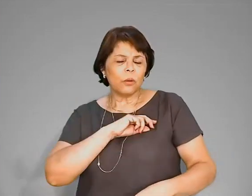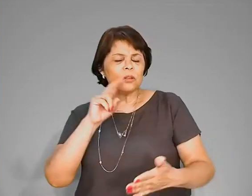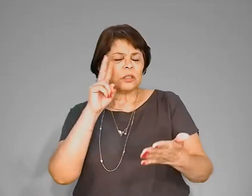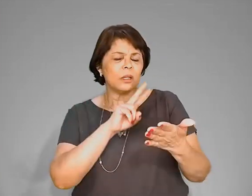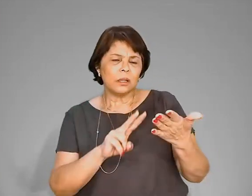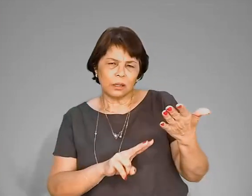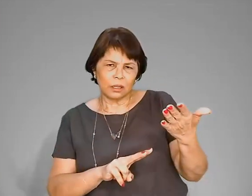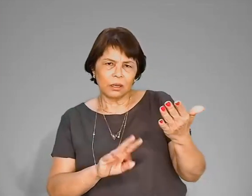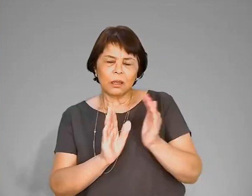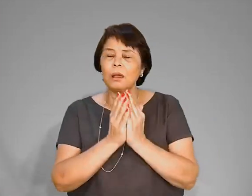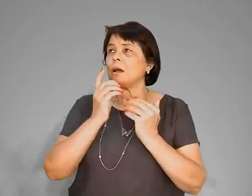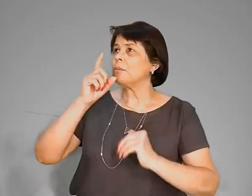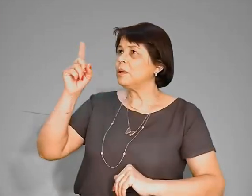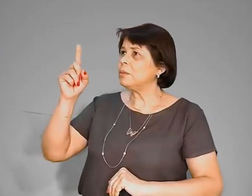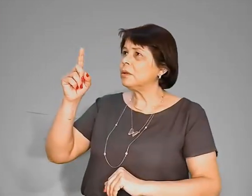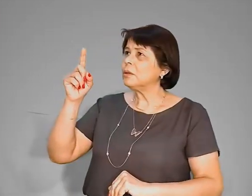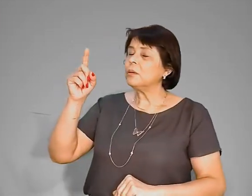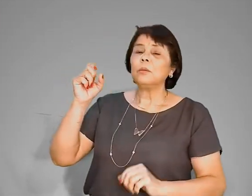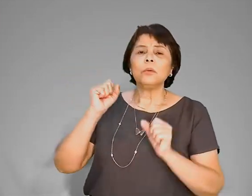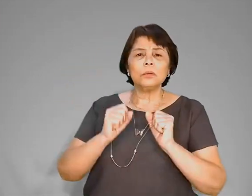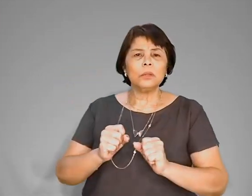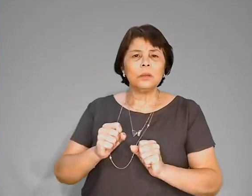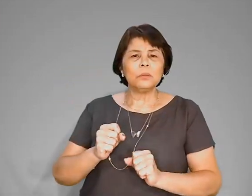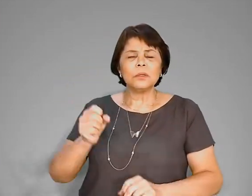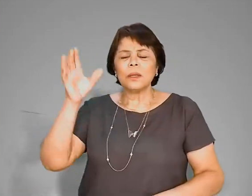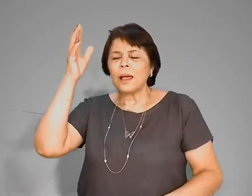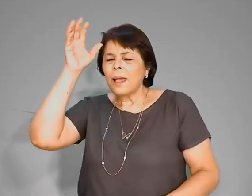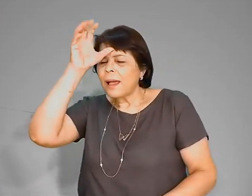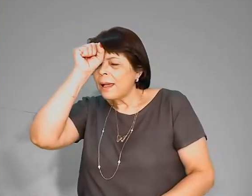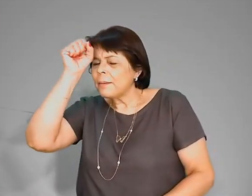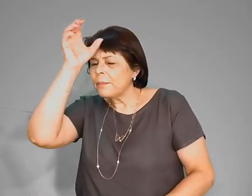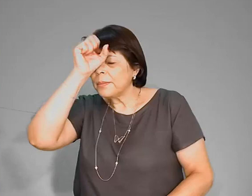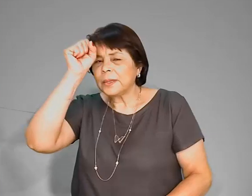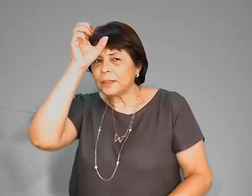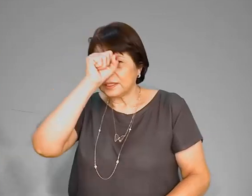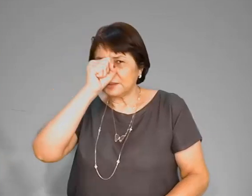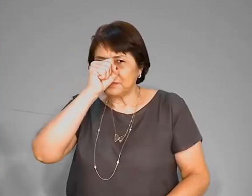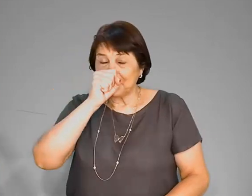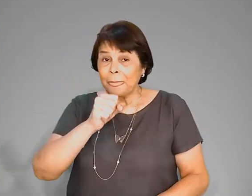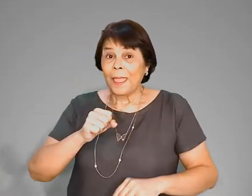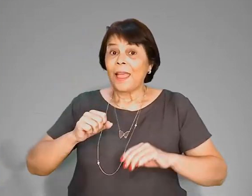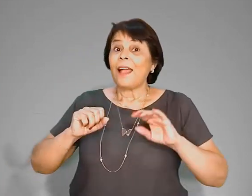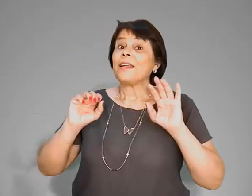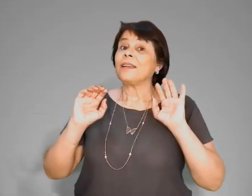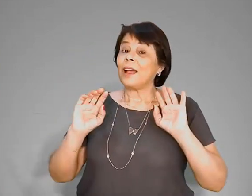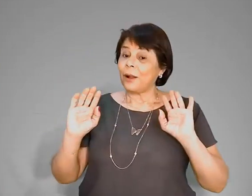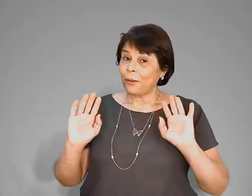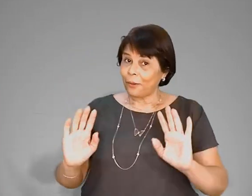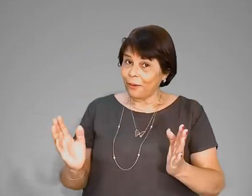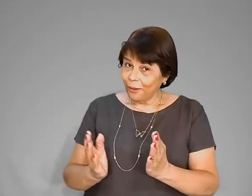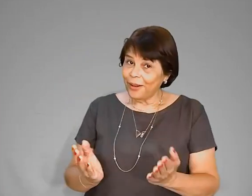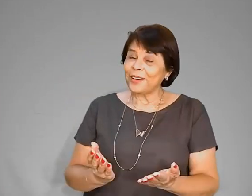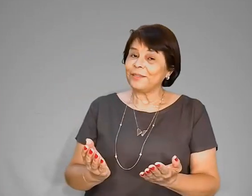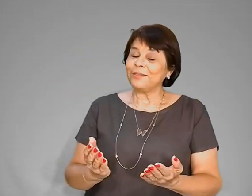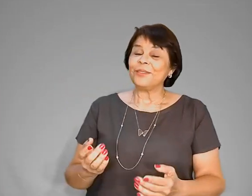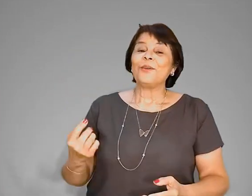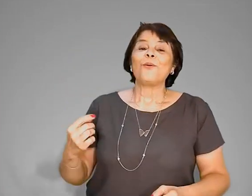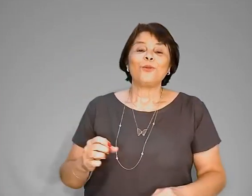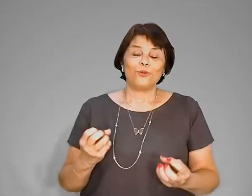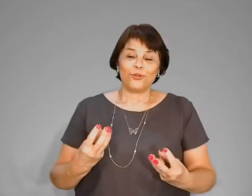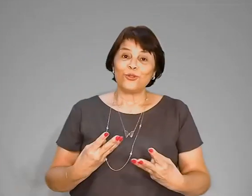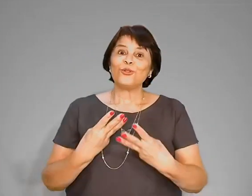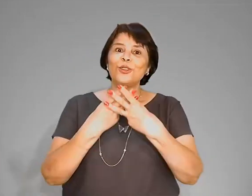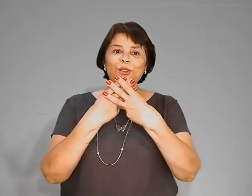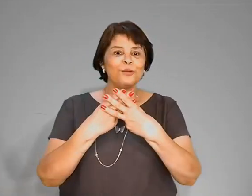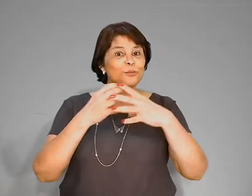e vocês sabem disso. Mas eles agora tinham um lugar, tinham uma terra em que podiam construir as suas